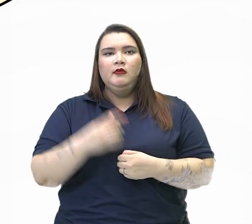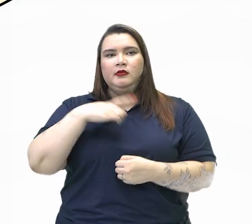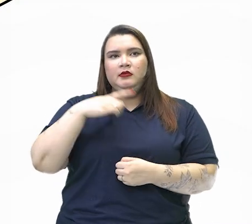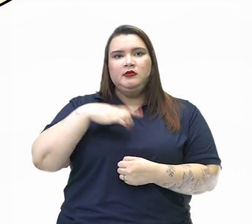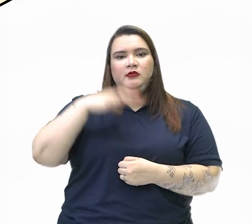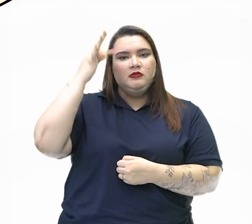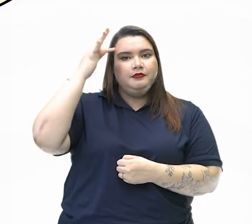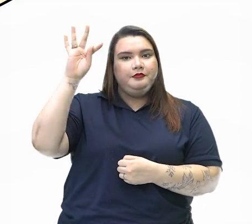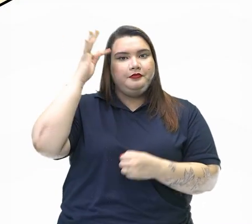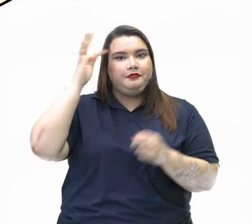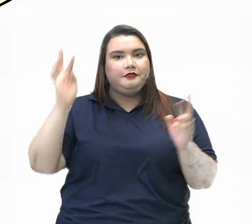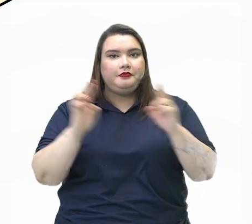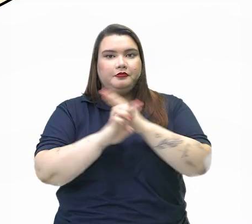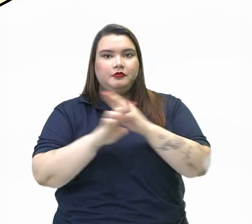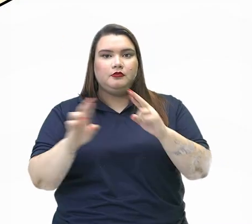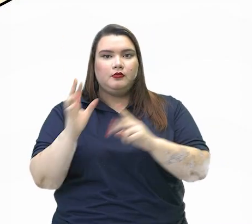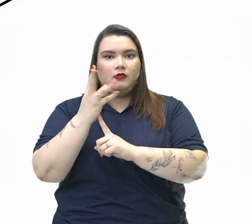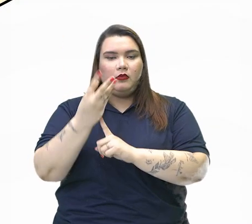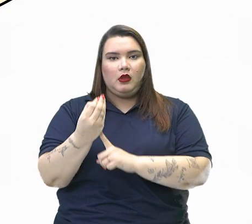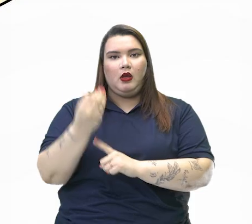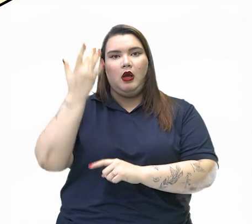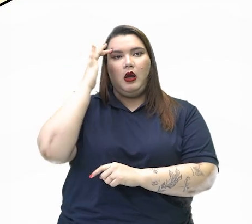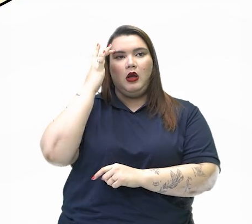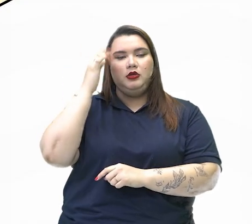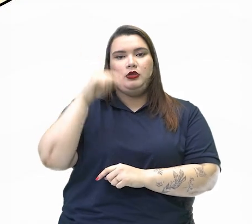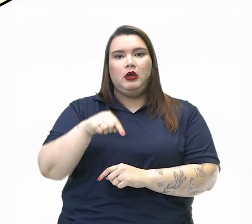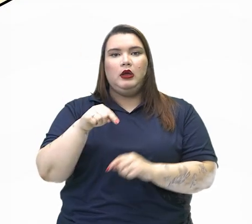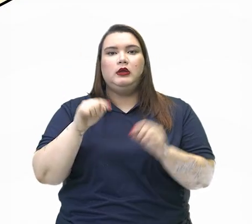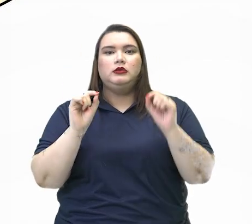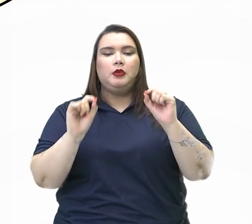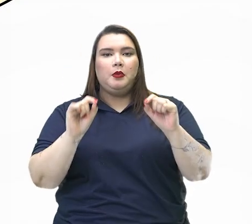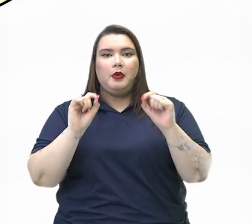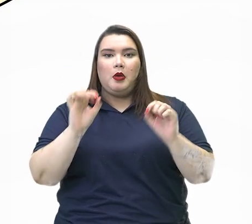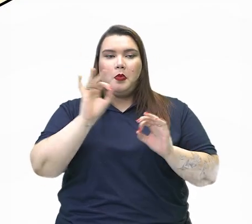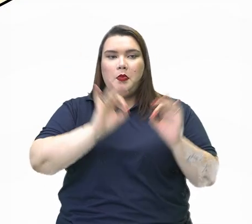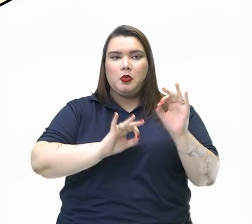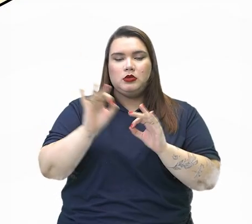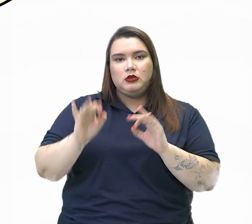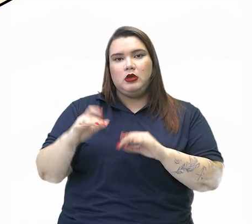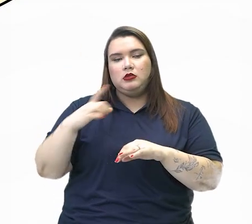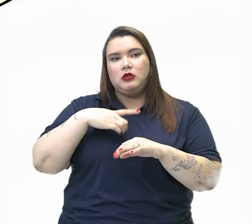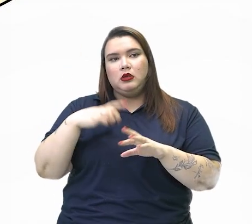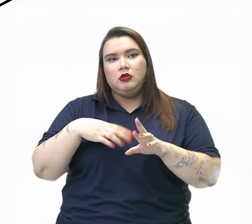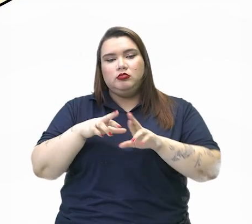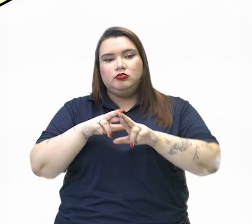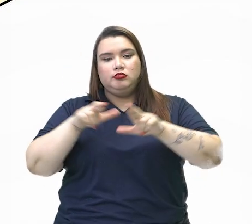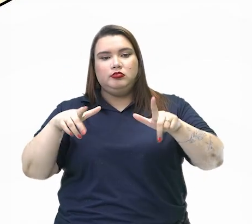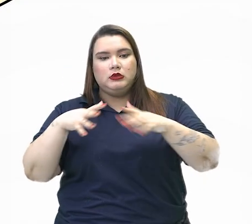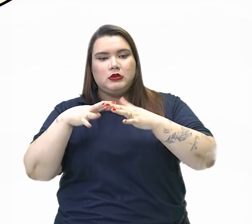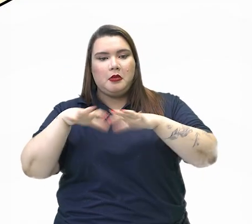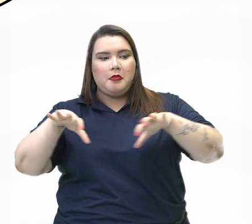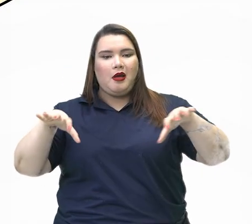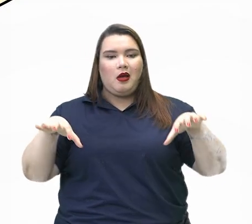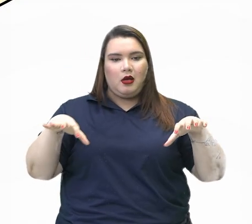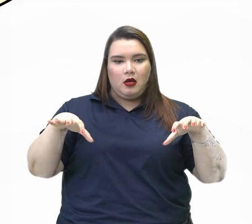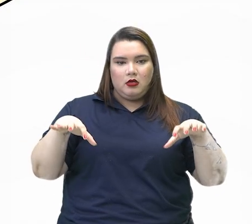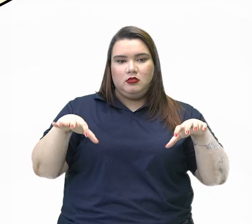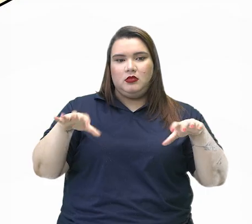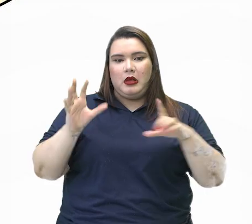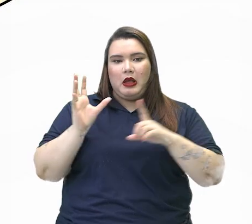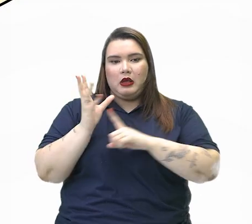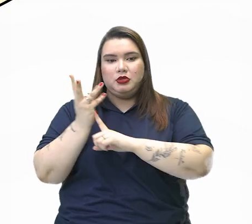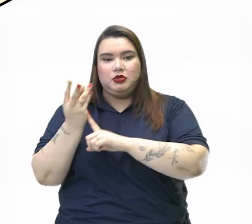arte que acham esse processo que desvirtua o mundo artístico, né? Porque daí todo